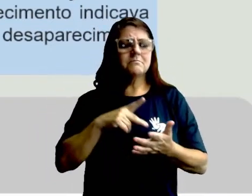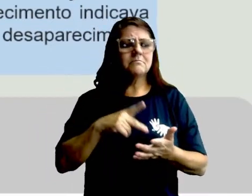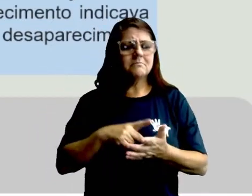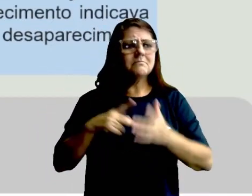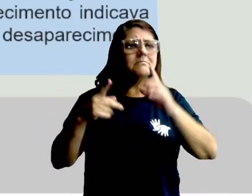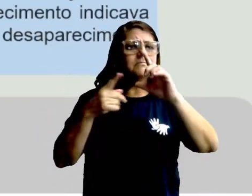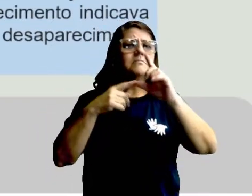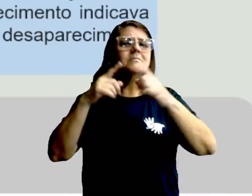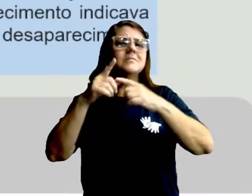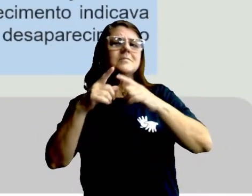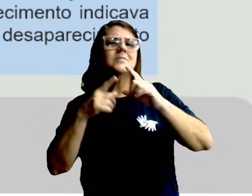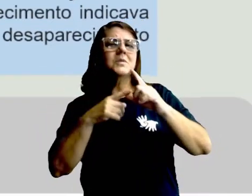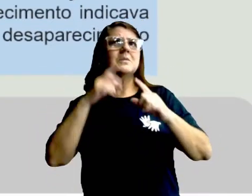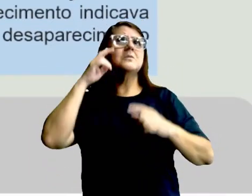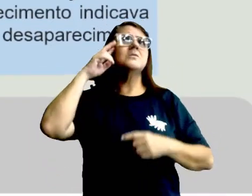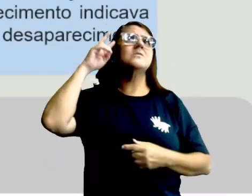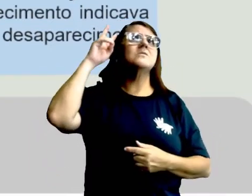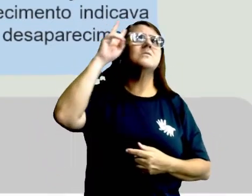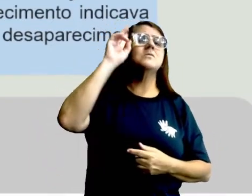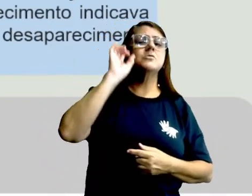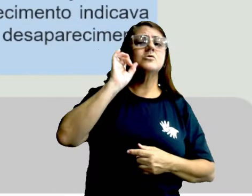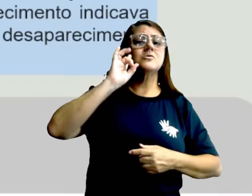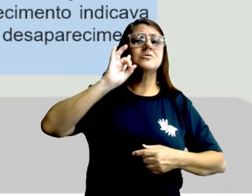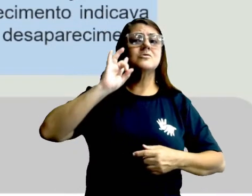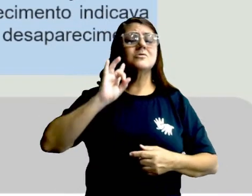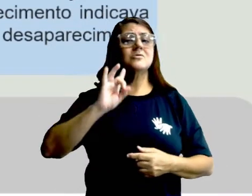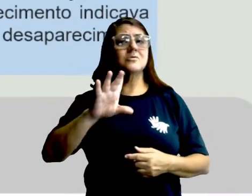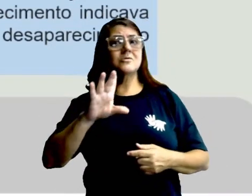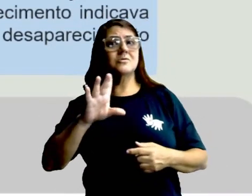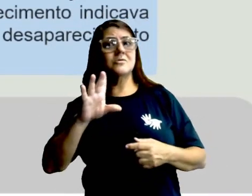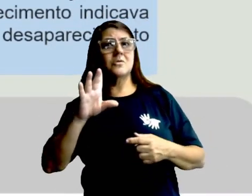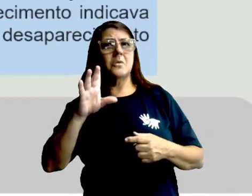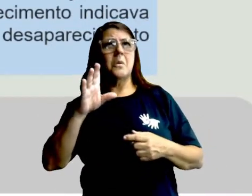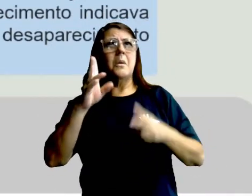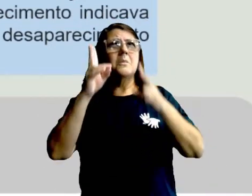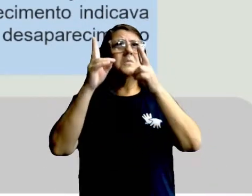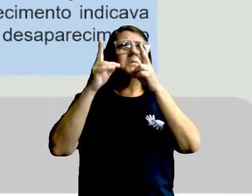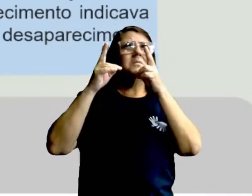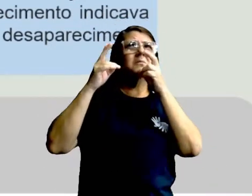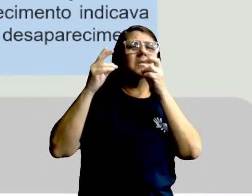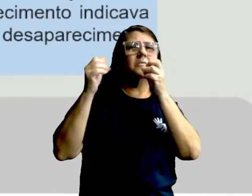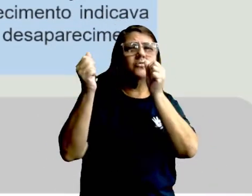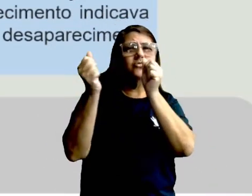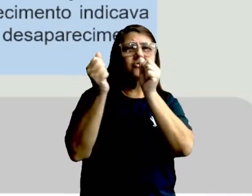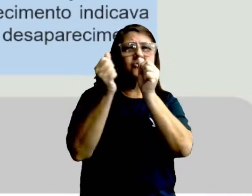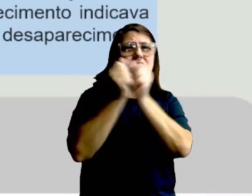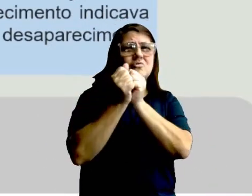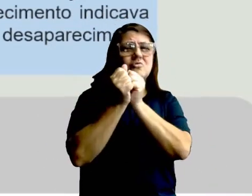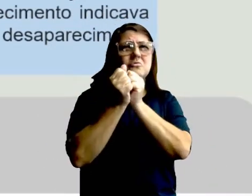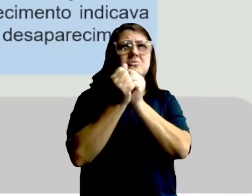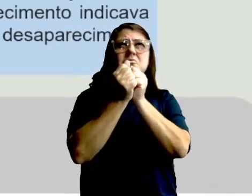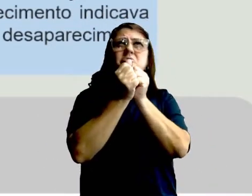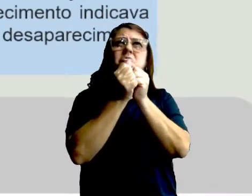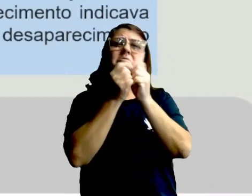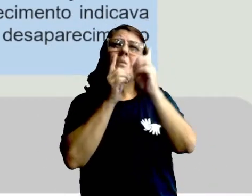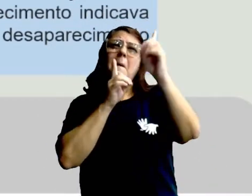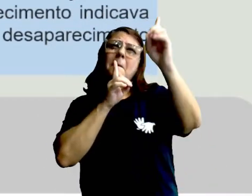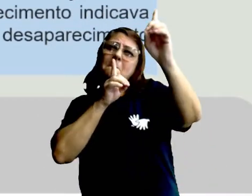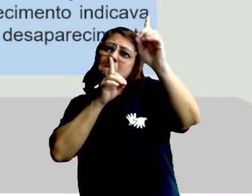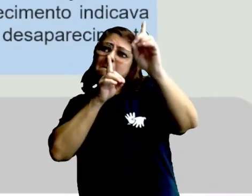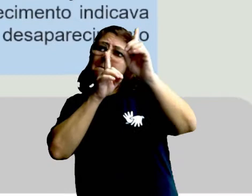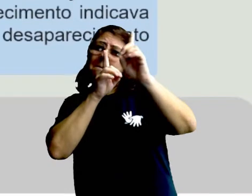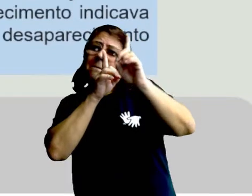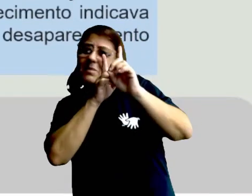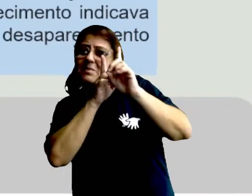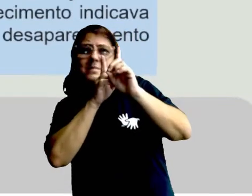estrelas que vemos só parecem que estão perto. Na verdade, elas estão muito longe.